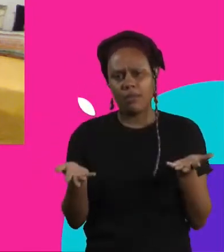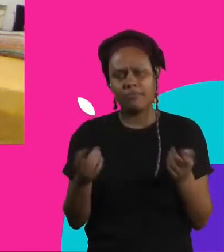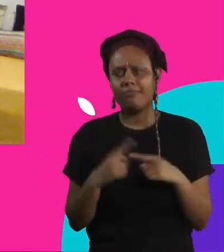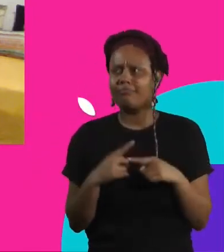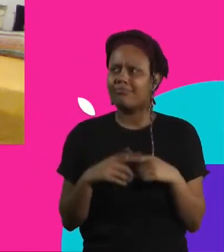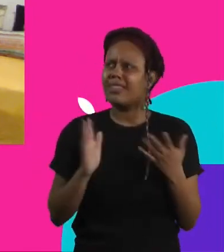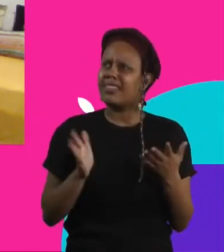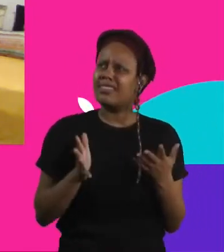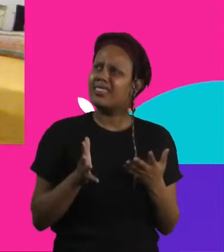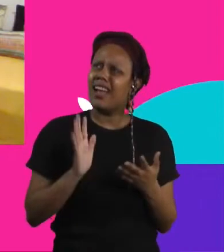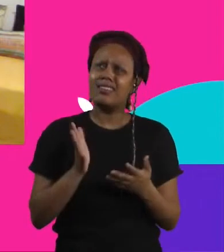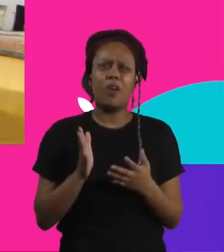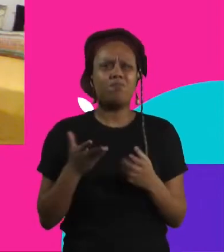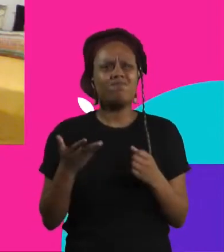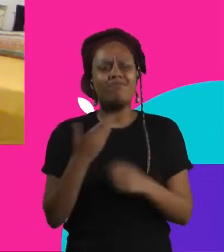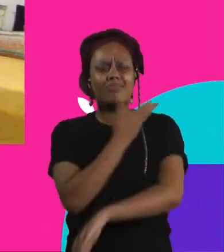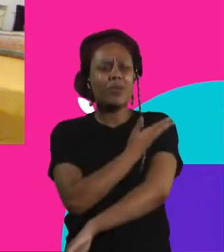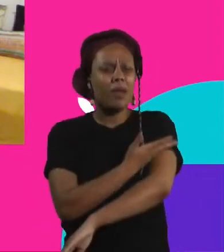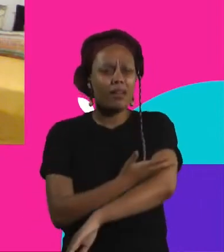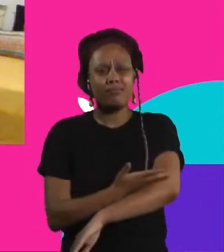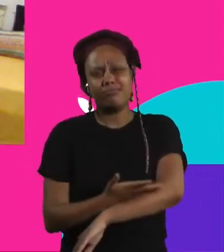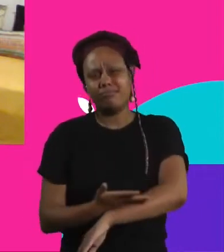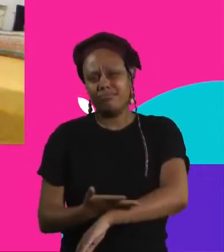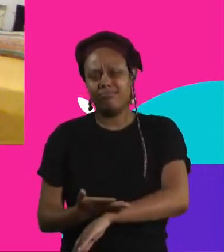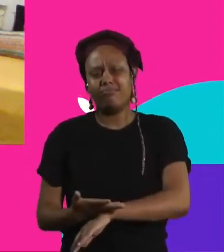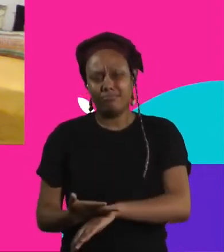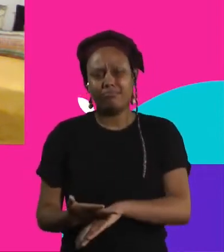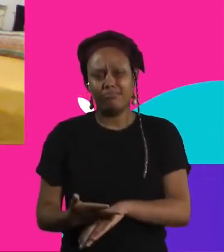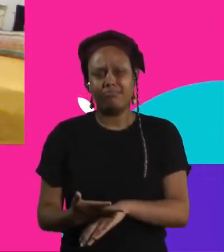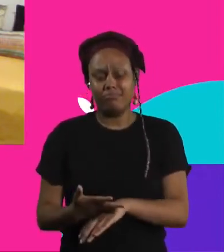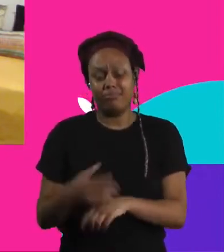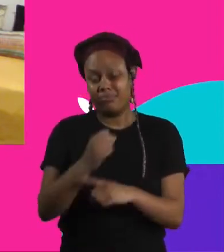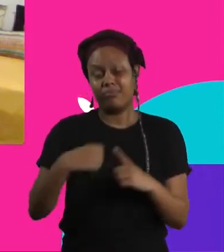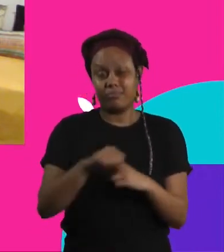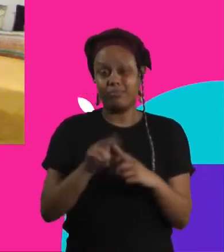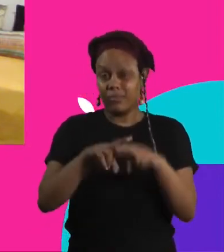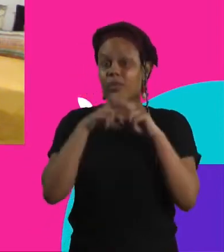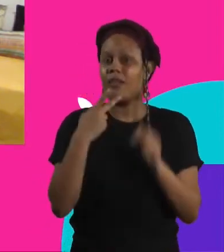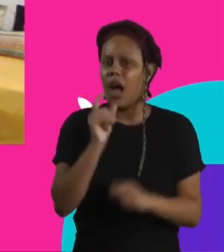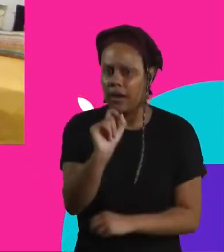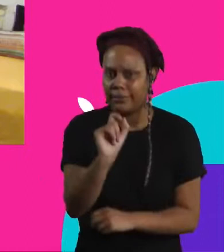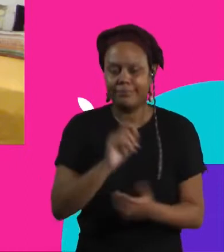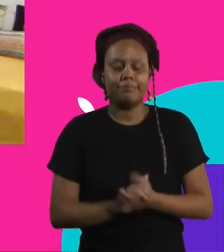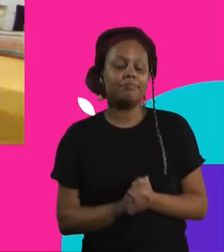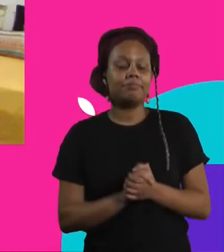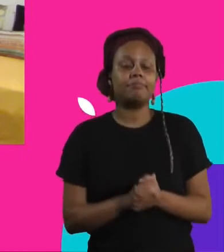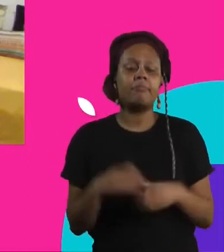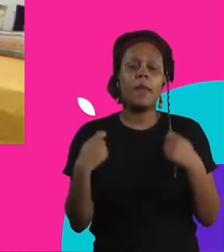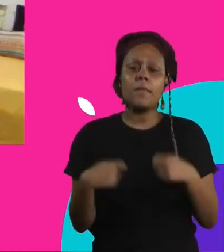tão enraizado, né, na nossa cultura, na nossa sociedade. Por isso que eu sempre falo que a gente tem que parar